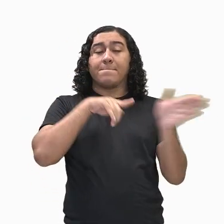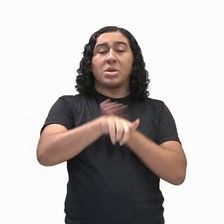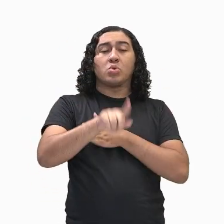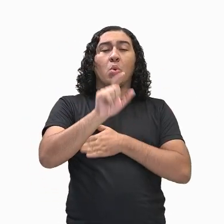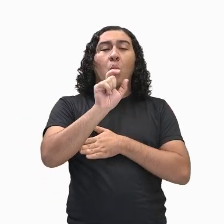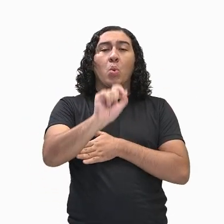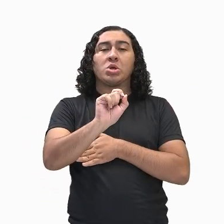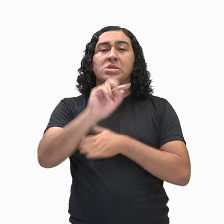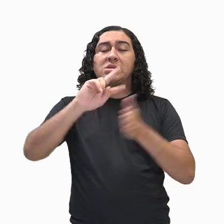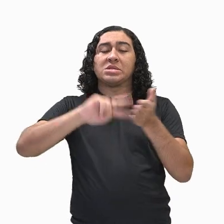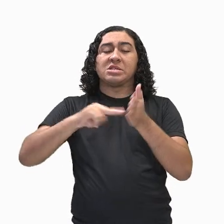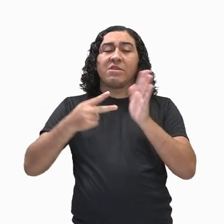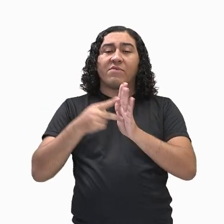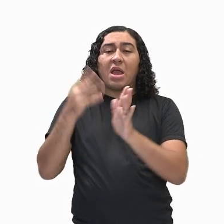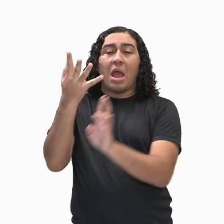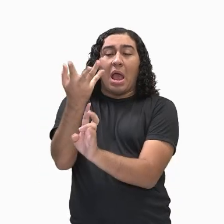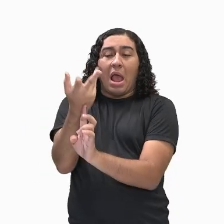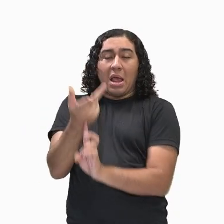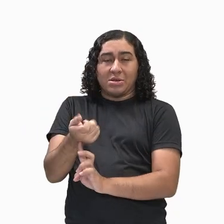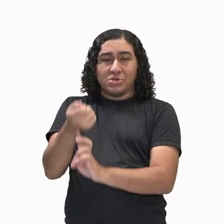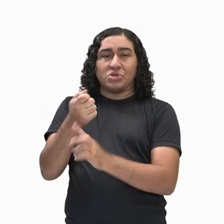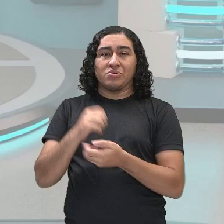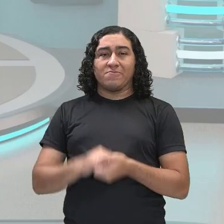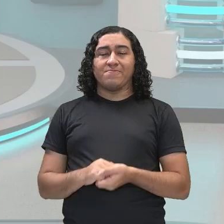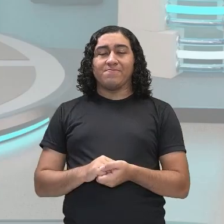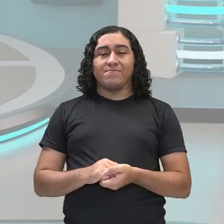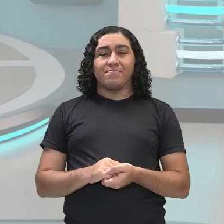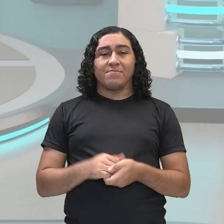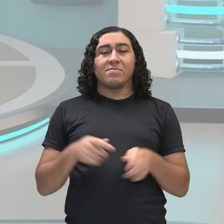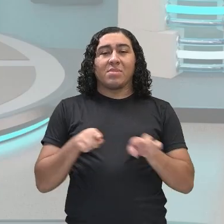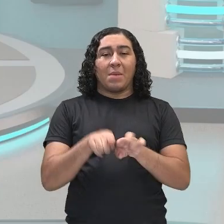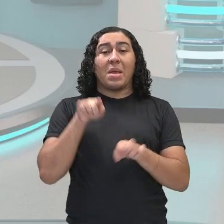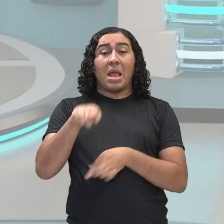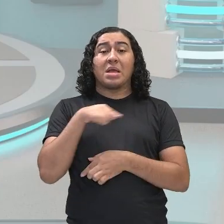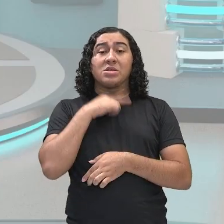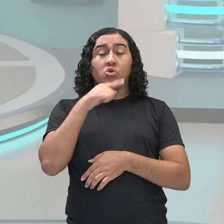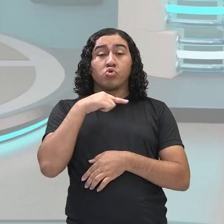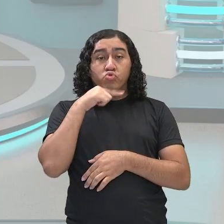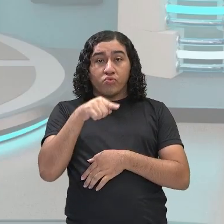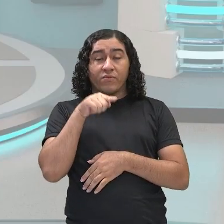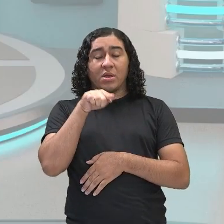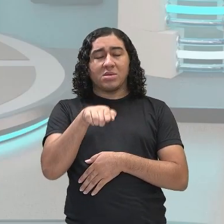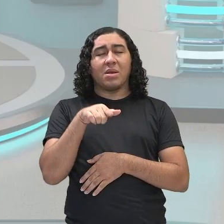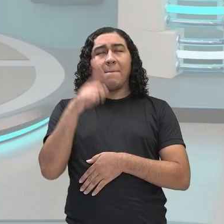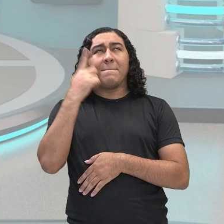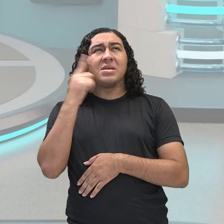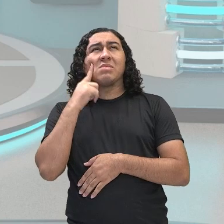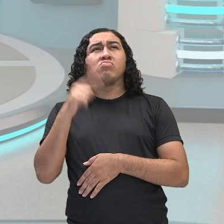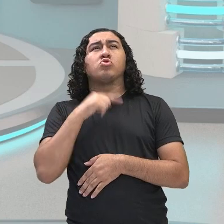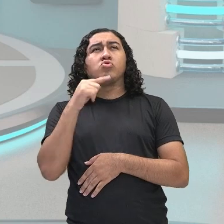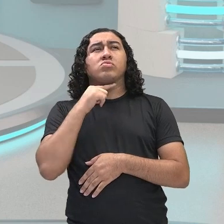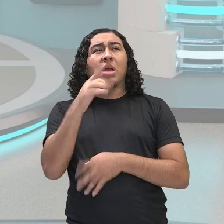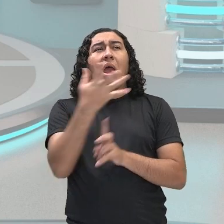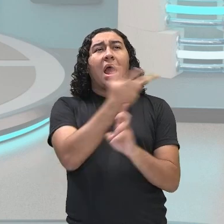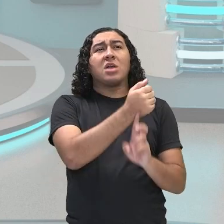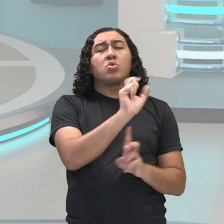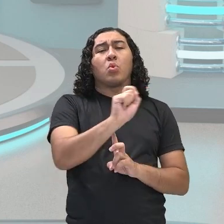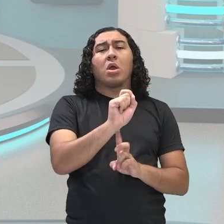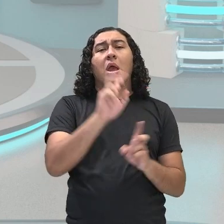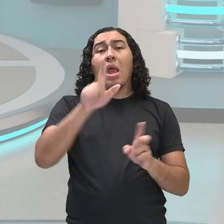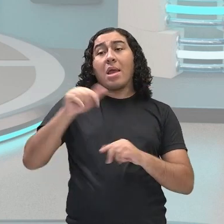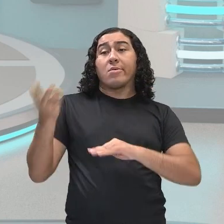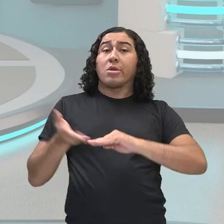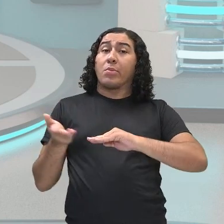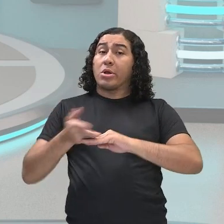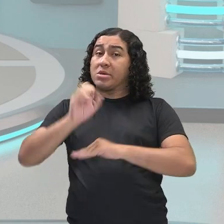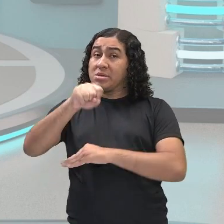arte? E o interessante é que essa indagação, essa pergunta, mas o que é arte? Ela é contemporânea, gente,